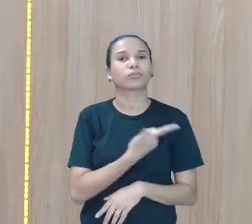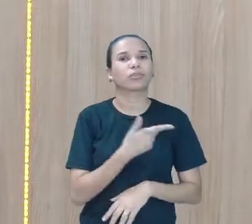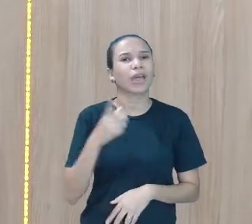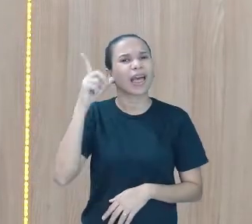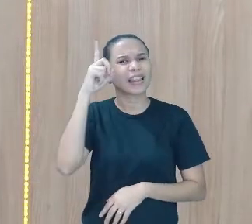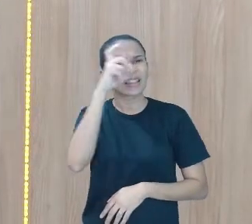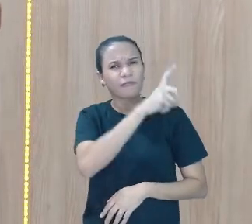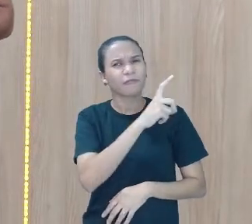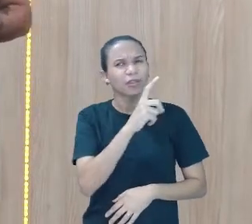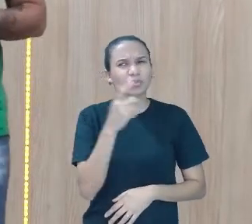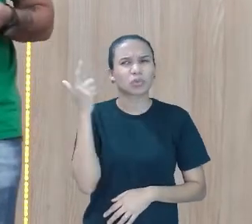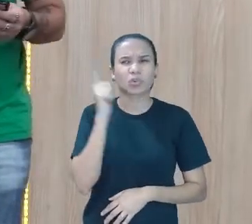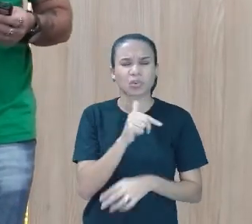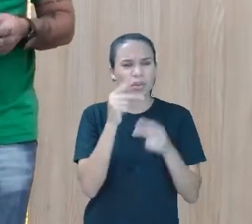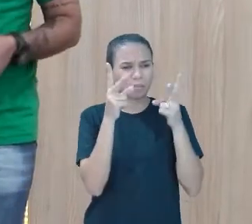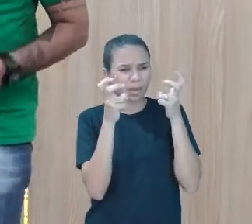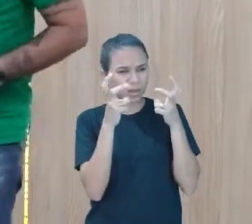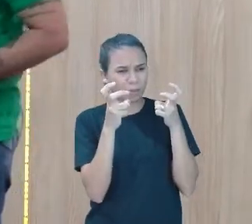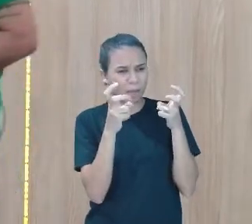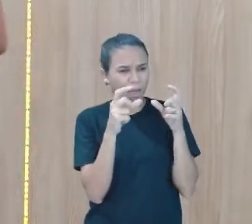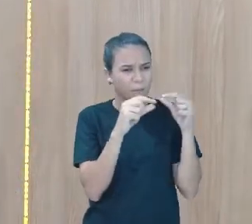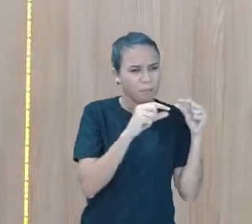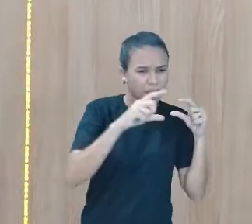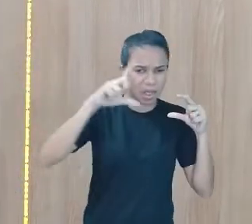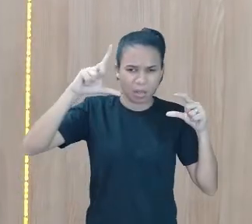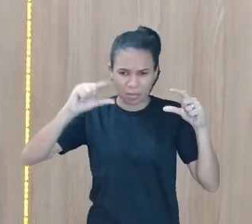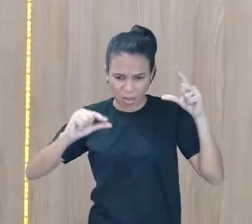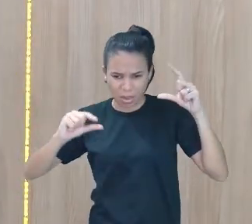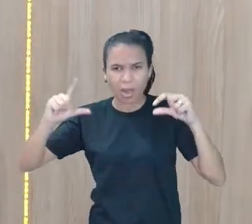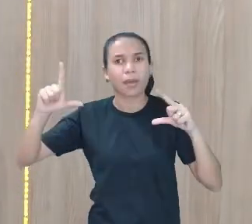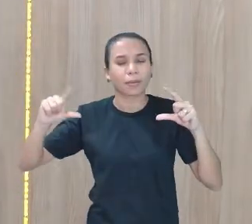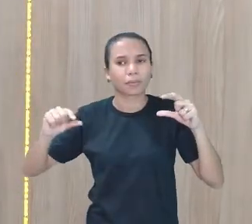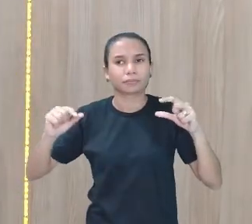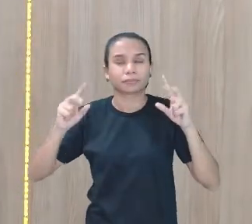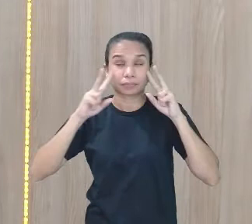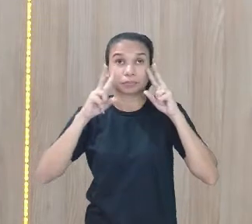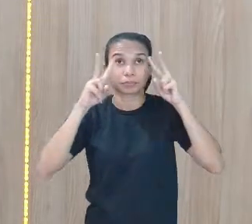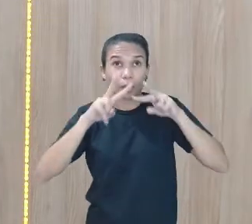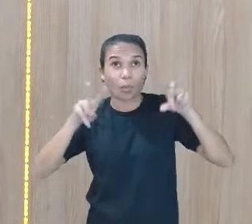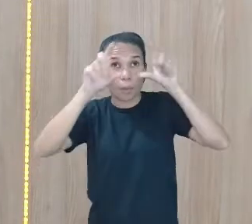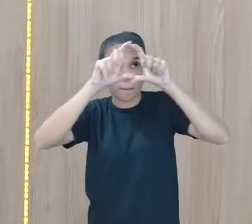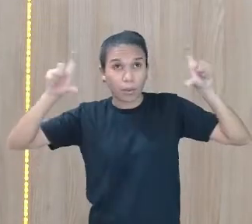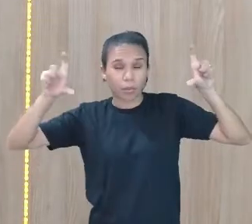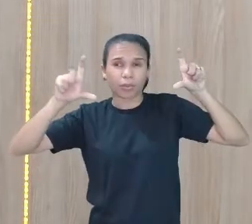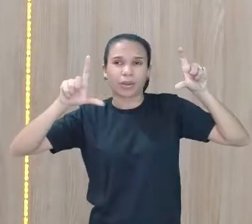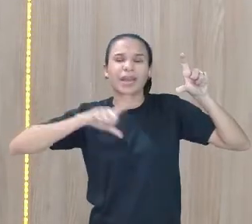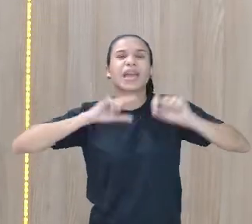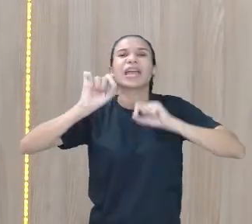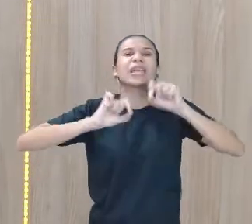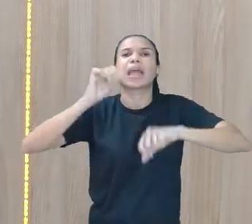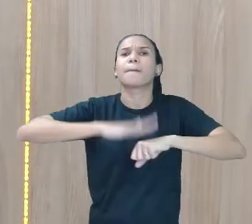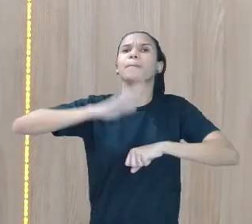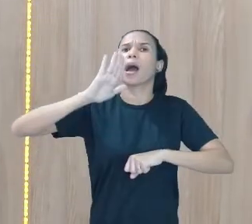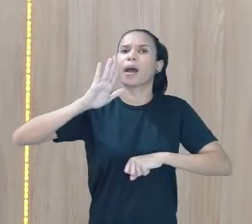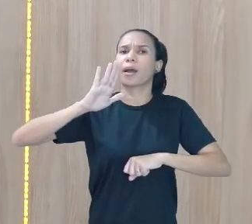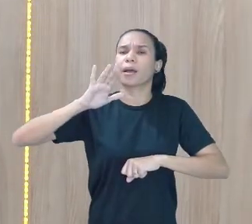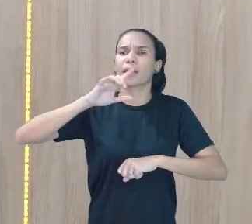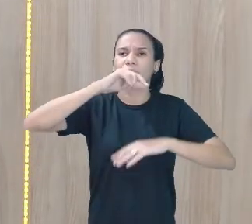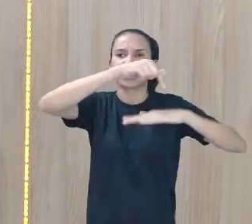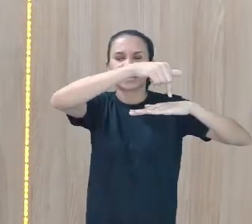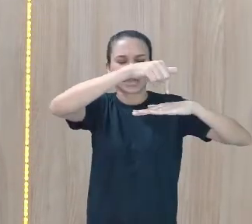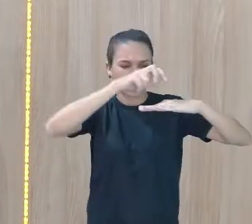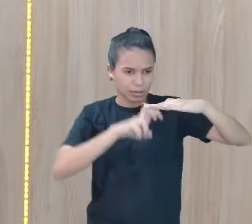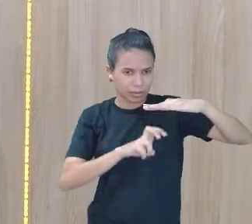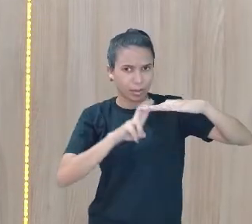uma dificuldade maior de identificar. Por exemplo, olhando aqui para cima, quem é maior, 7